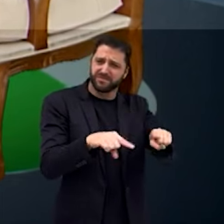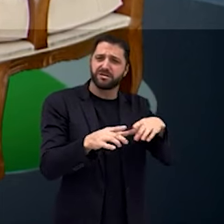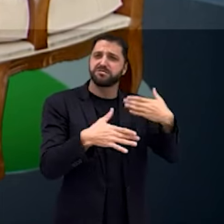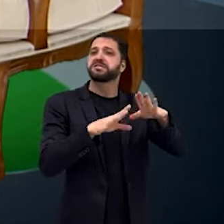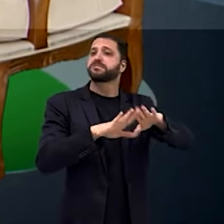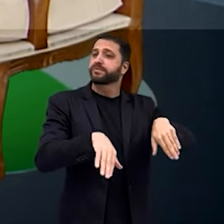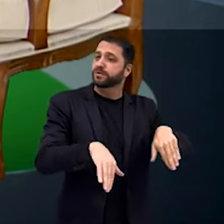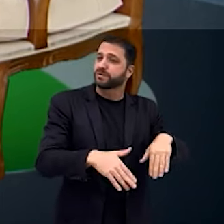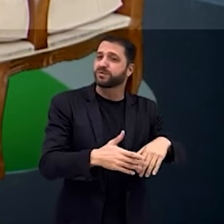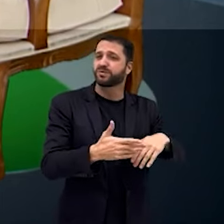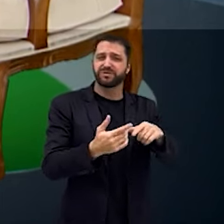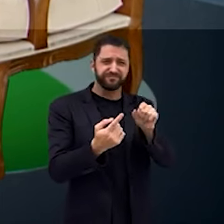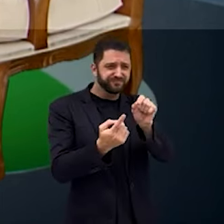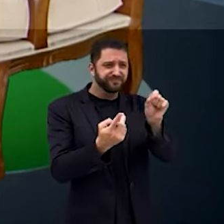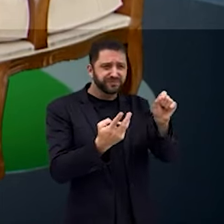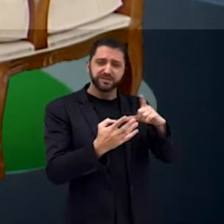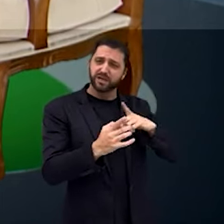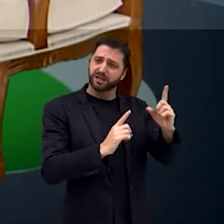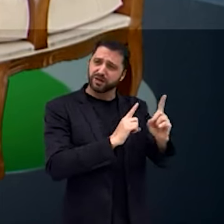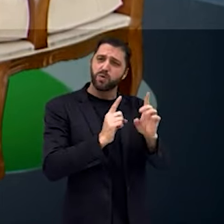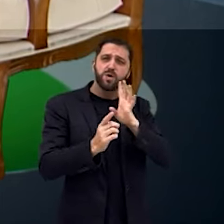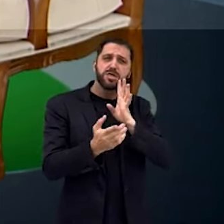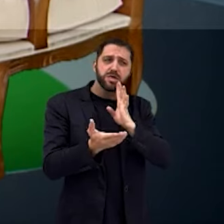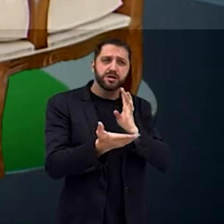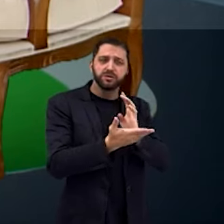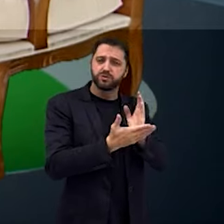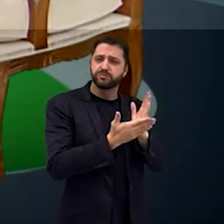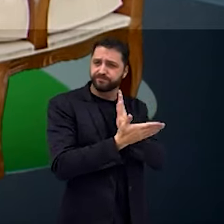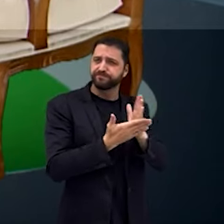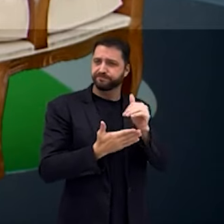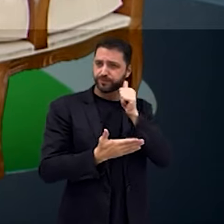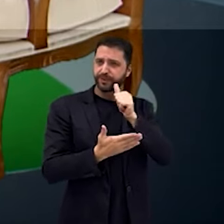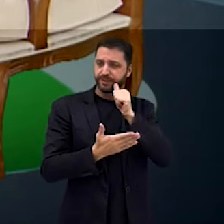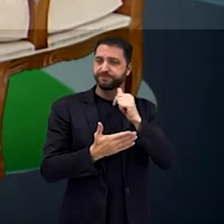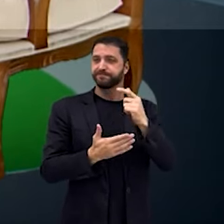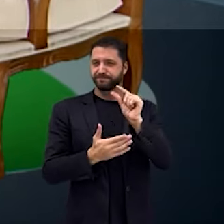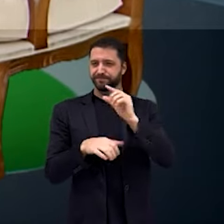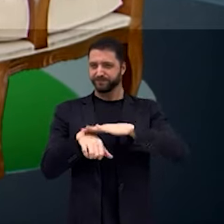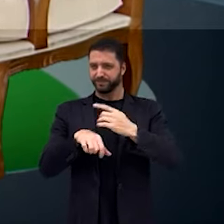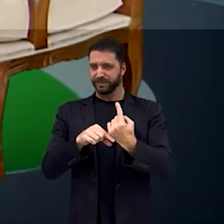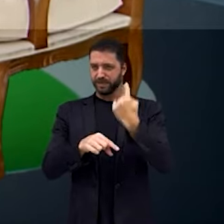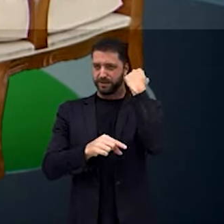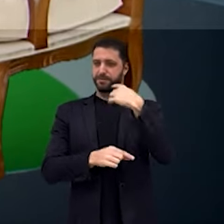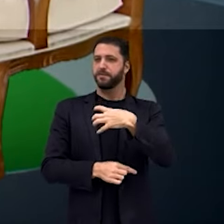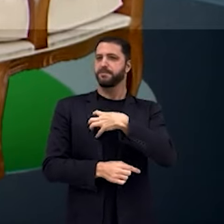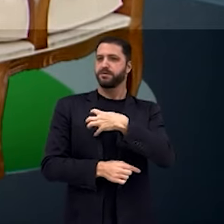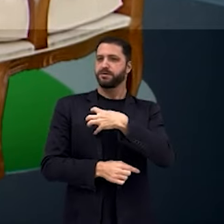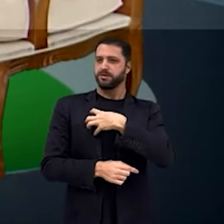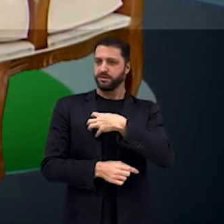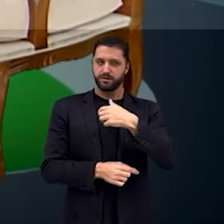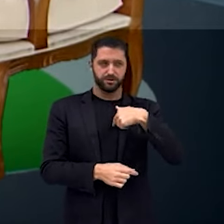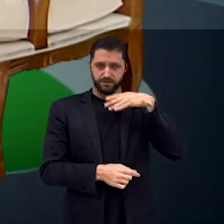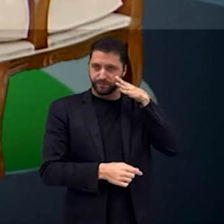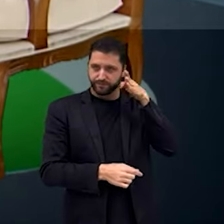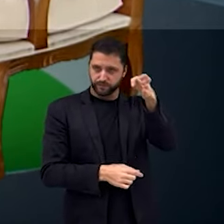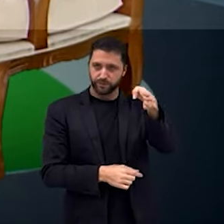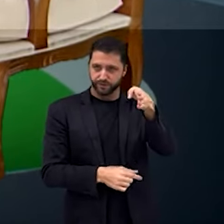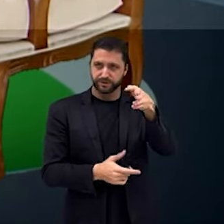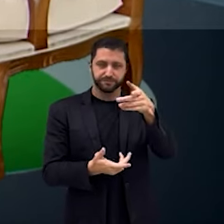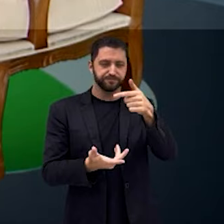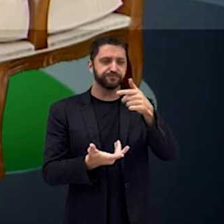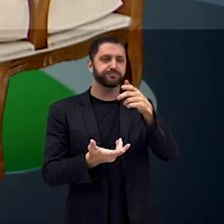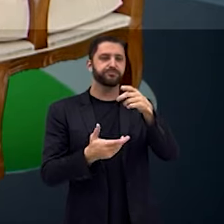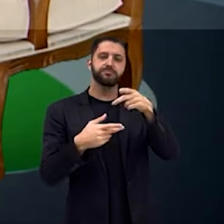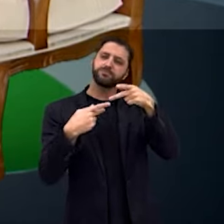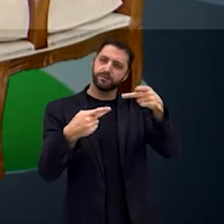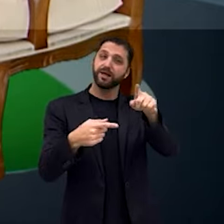tudo mais. E recentemente eu tive num estado lá na Bahia e tive assim, a oportunidade de estar com muitas